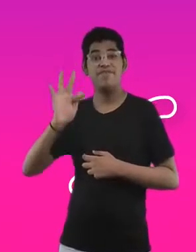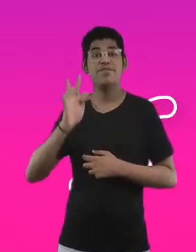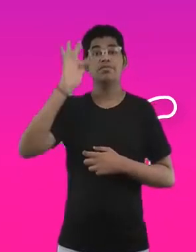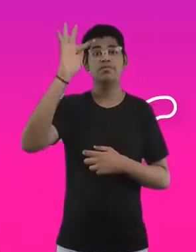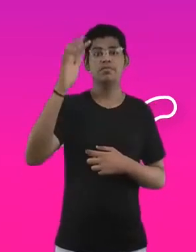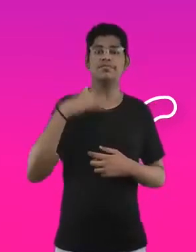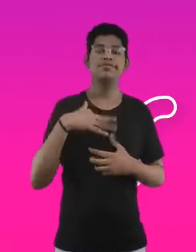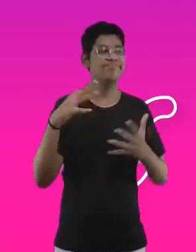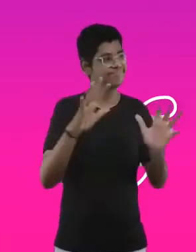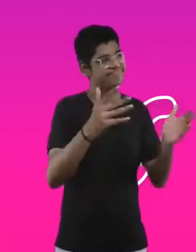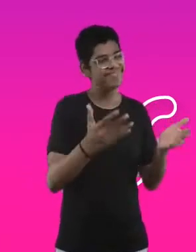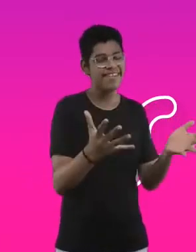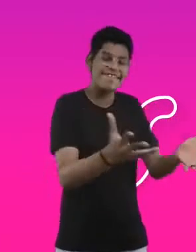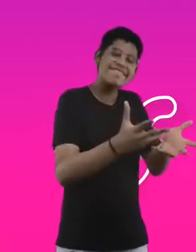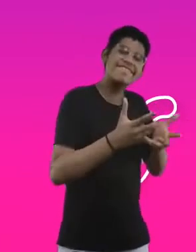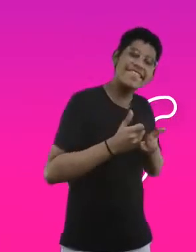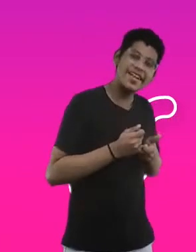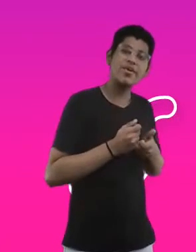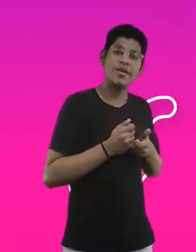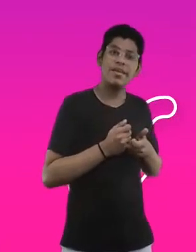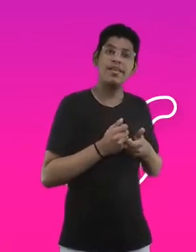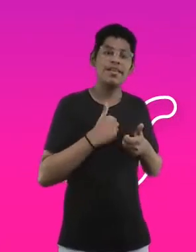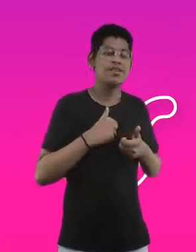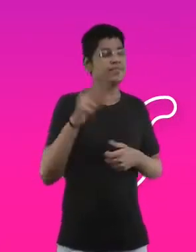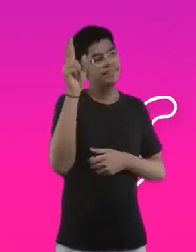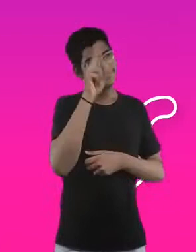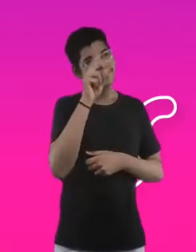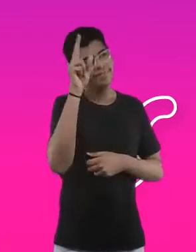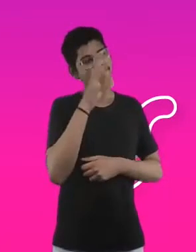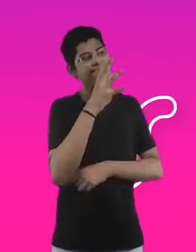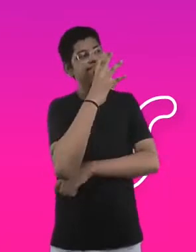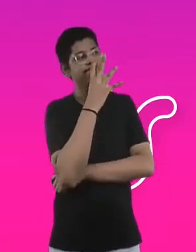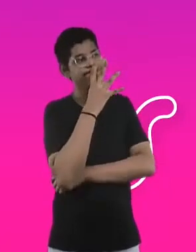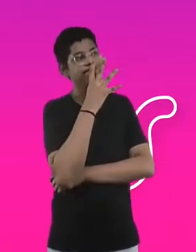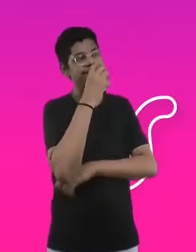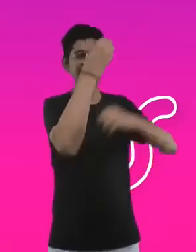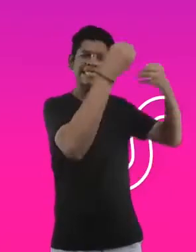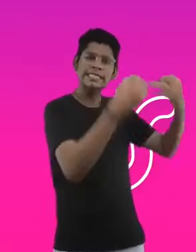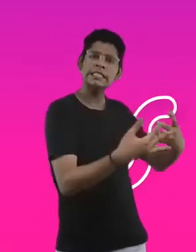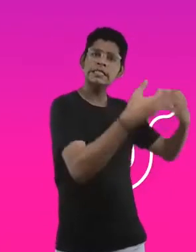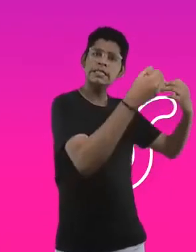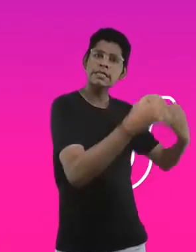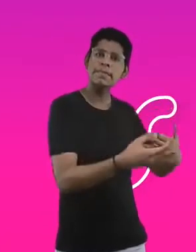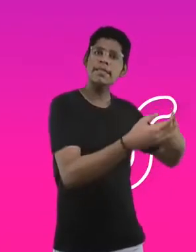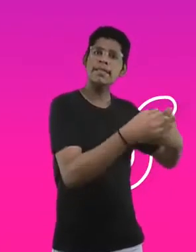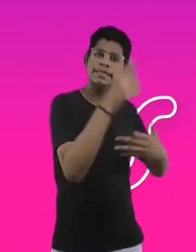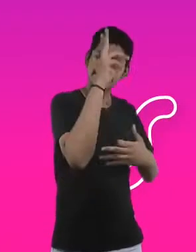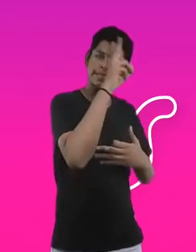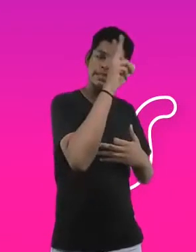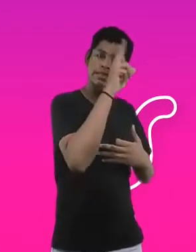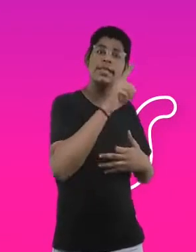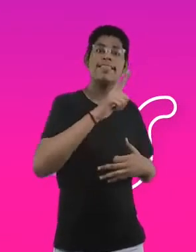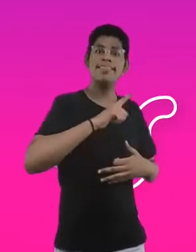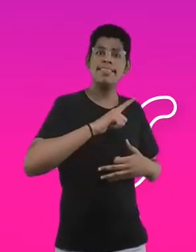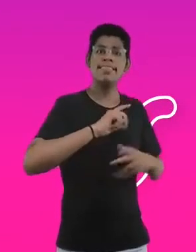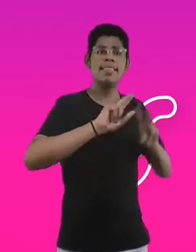carinho, me fizeram lembrar, né, que apesar de haver, sim, pautas dominantes, ou